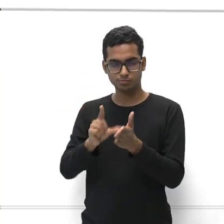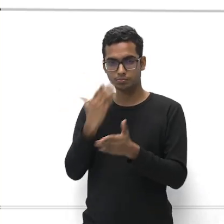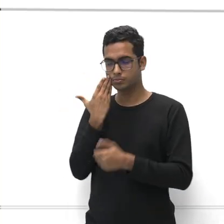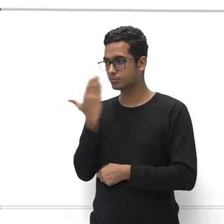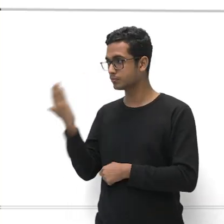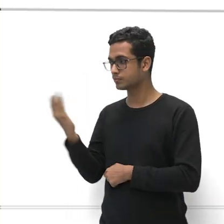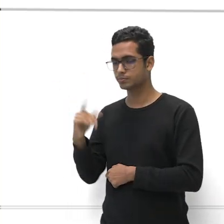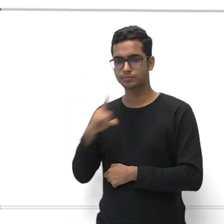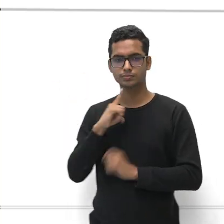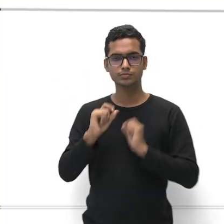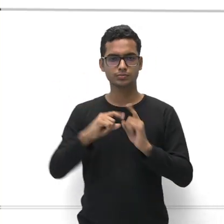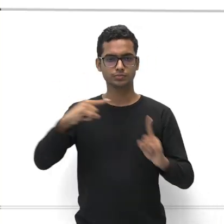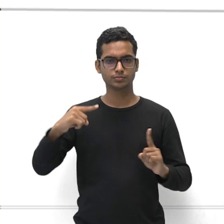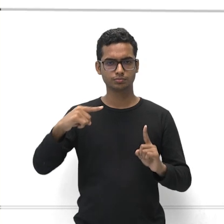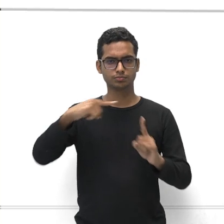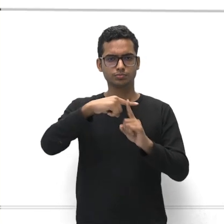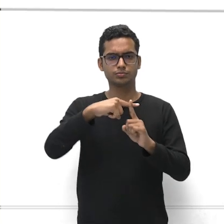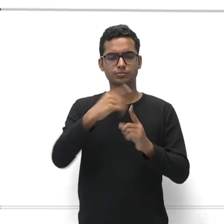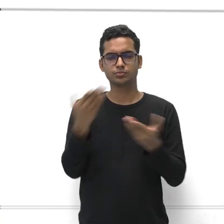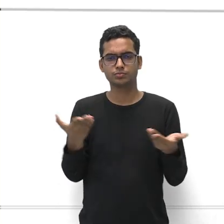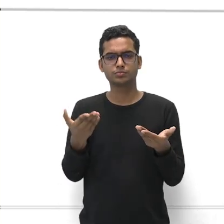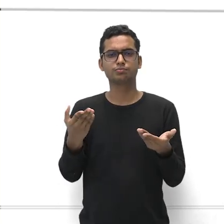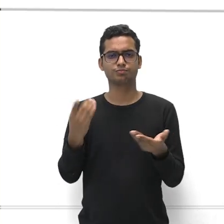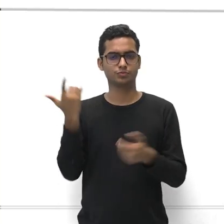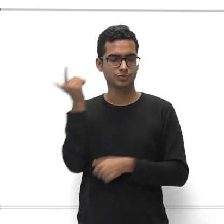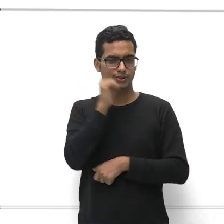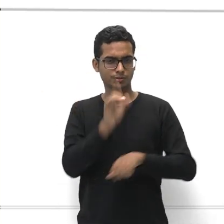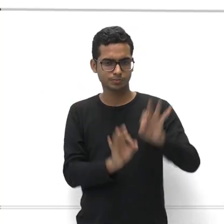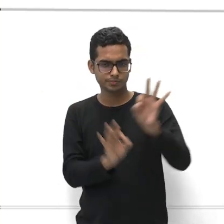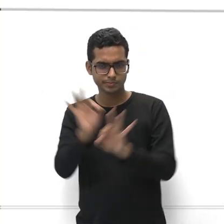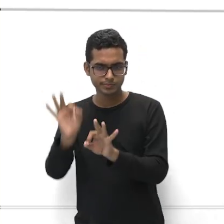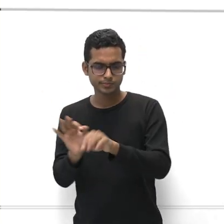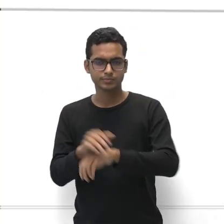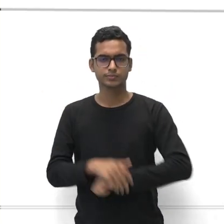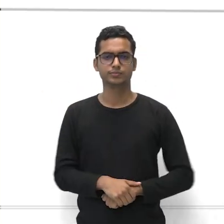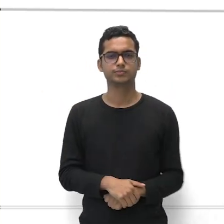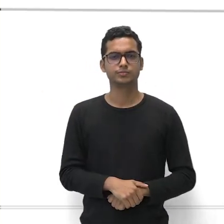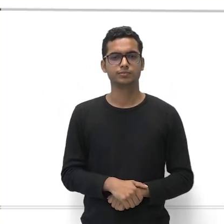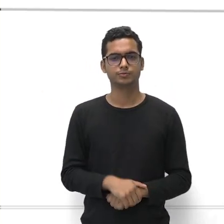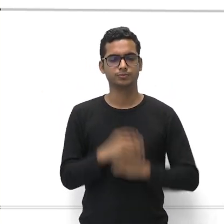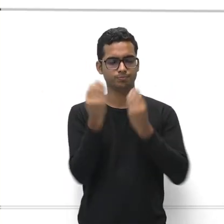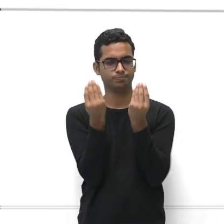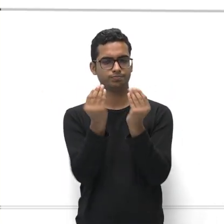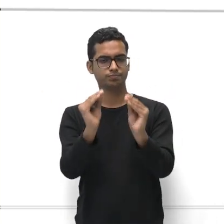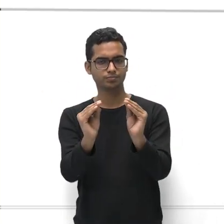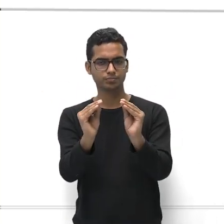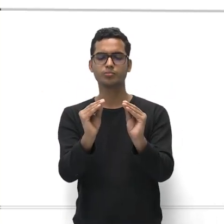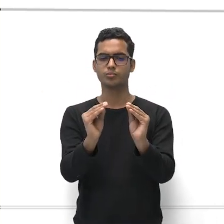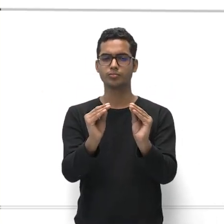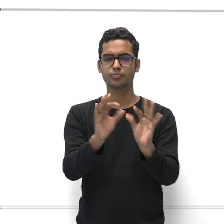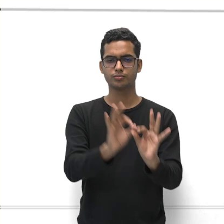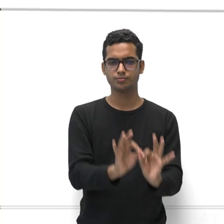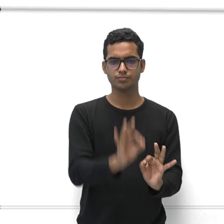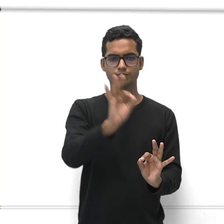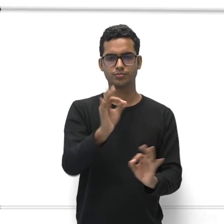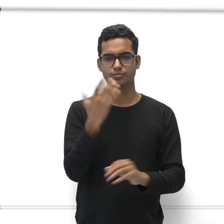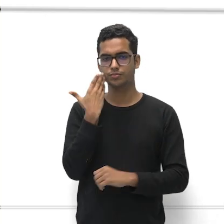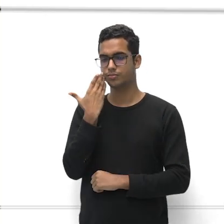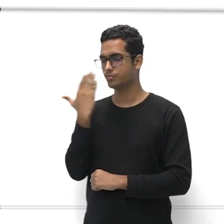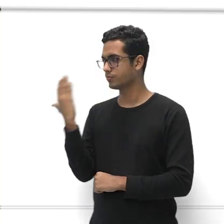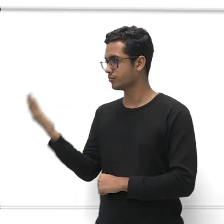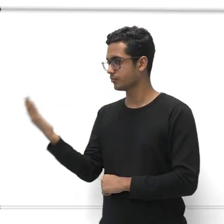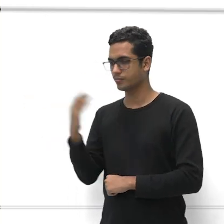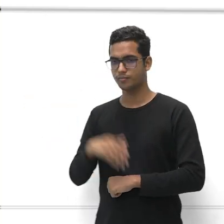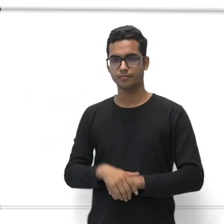obtém essas retas perpendiculares. Então, para economizar o tempo, nós vamos aqui já inserir as retas perpendiculares. Está